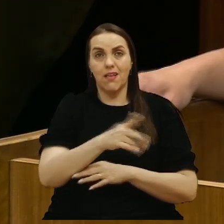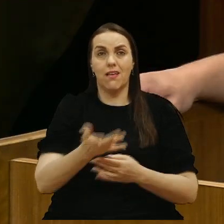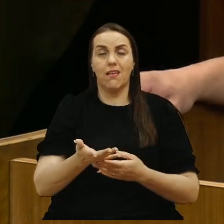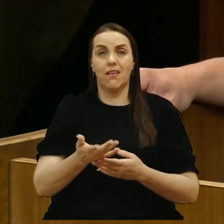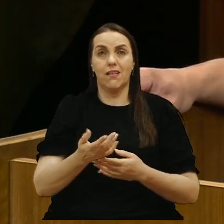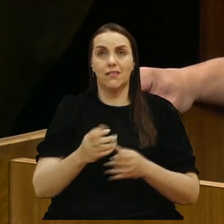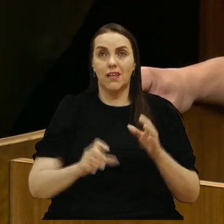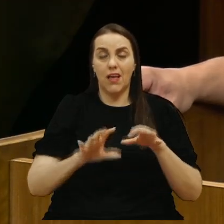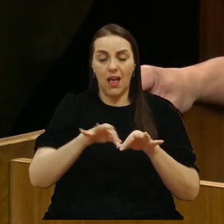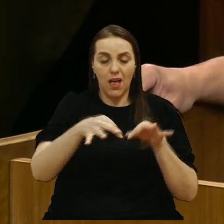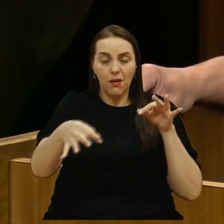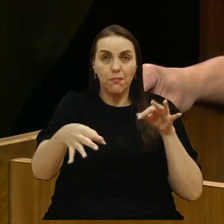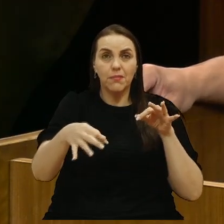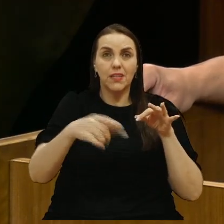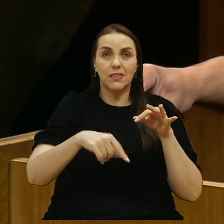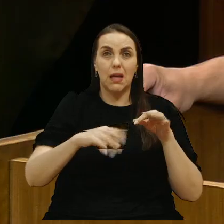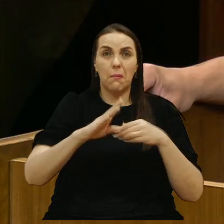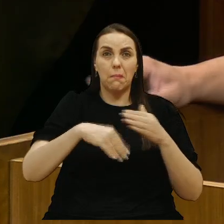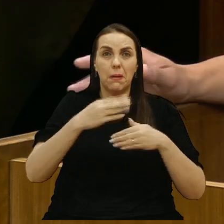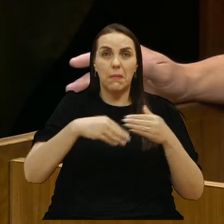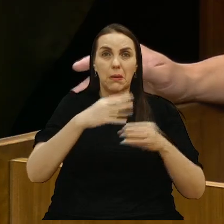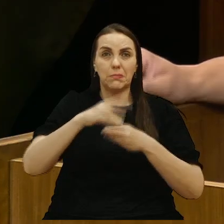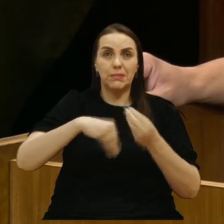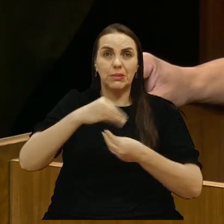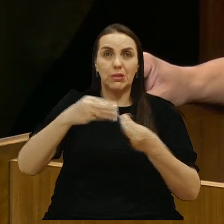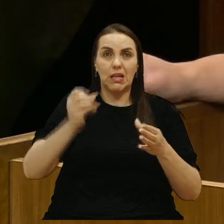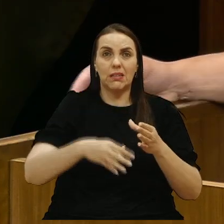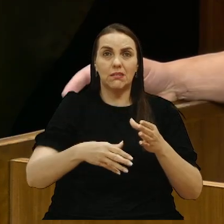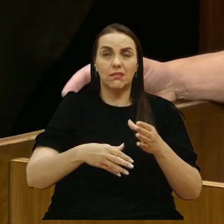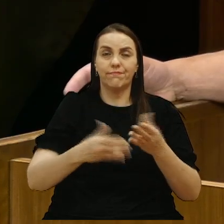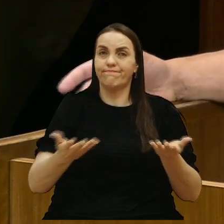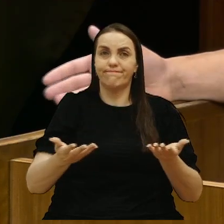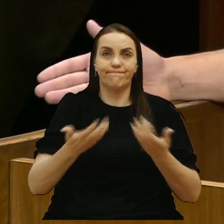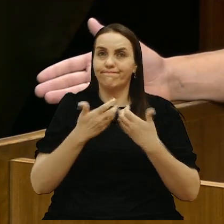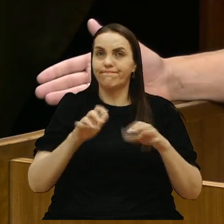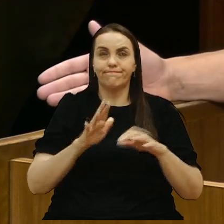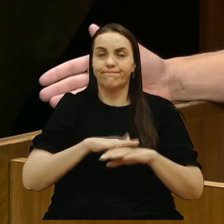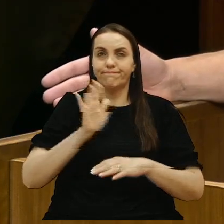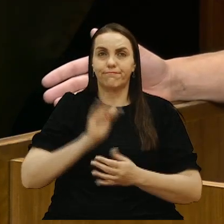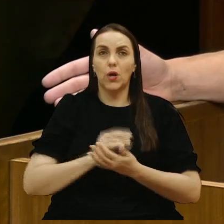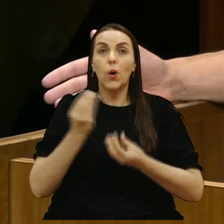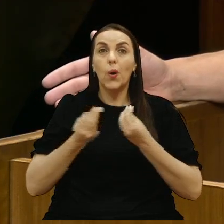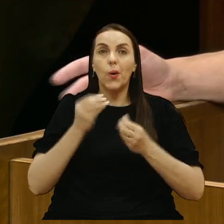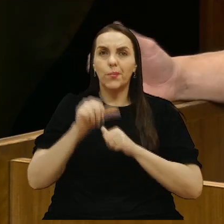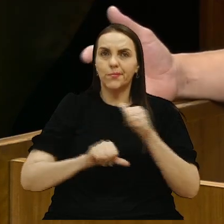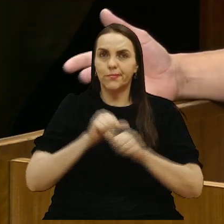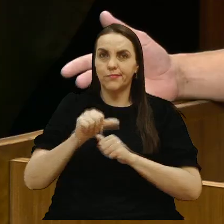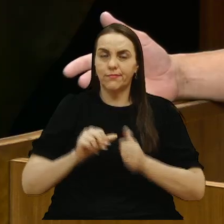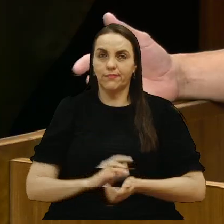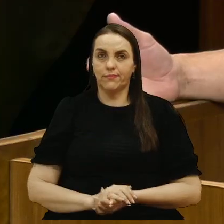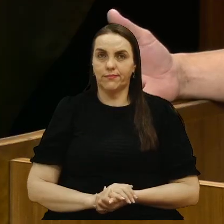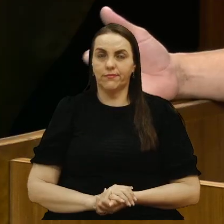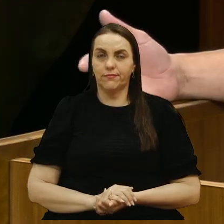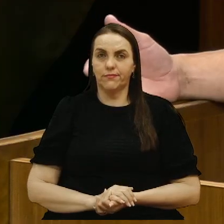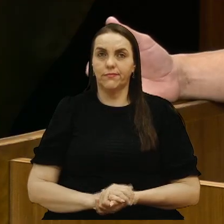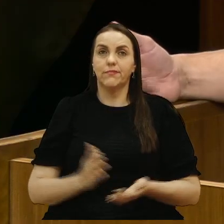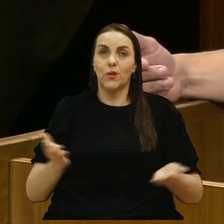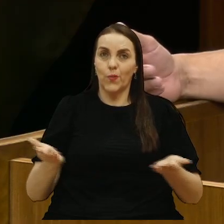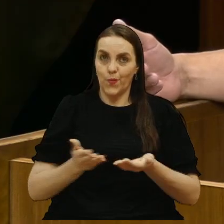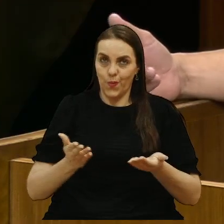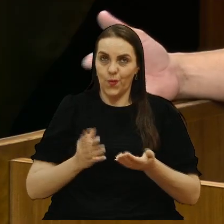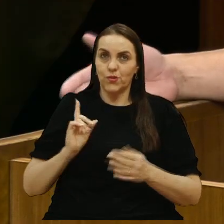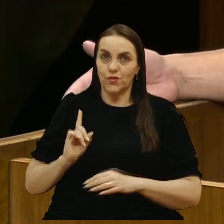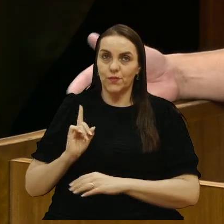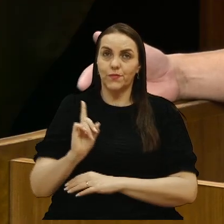abrir uma sacola e está cheia de papel higiênico. A gente não quer mais isso, só que como que faz para mudar? Então, hoje, a vinda